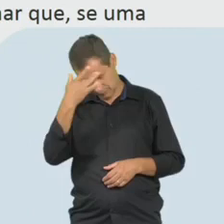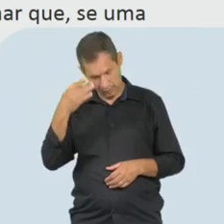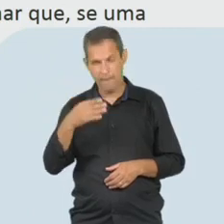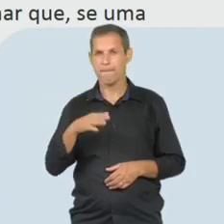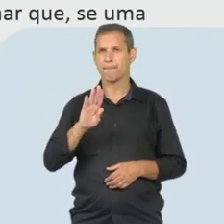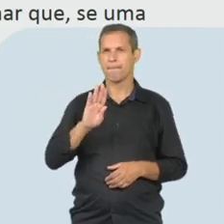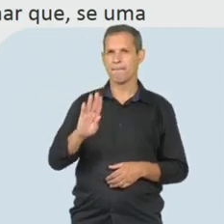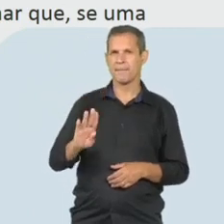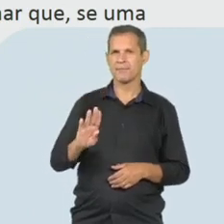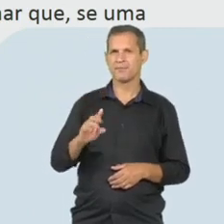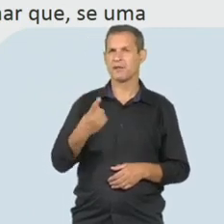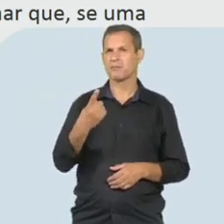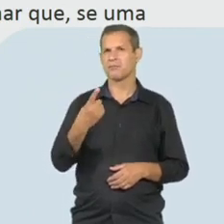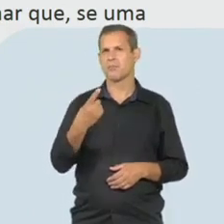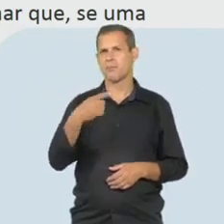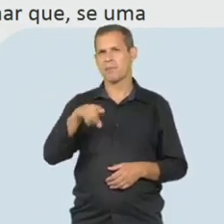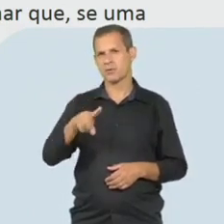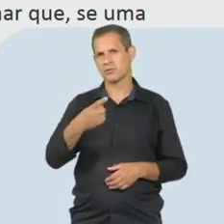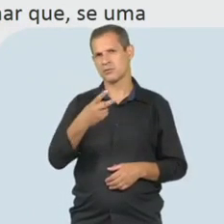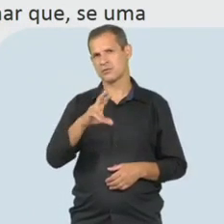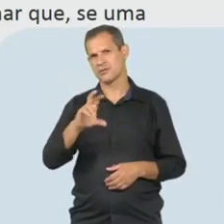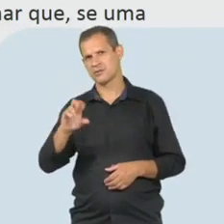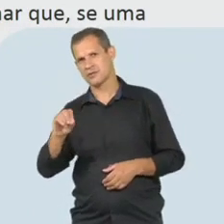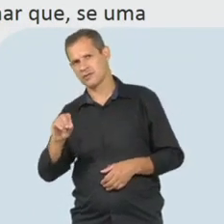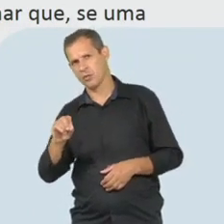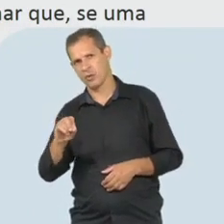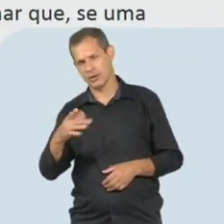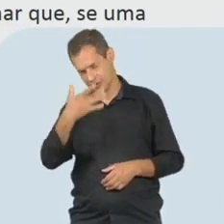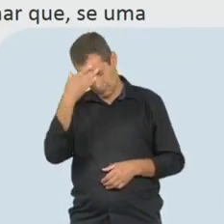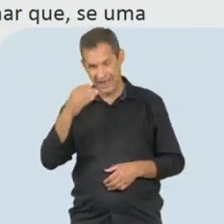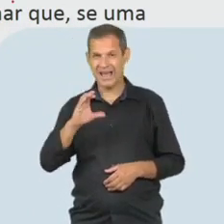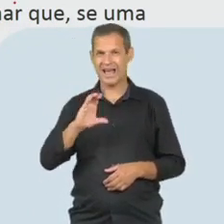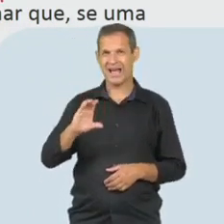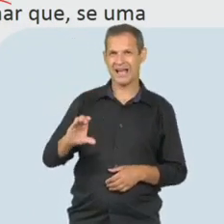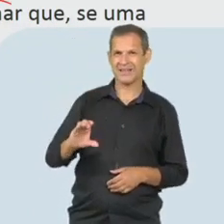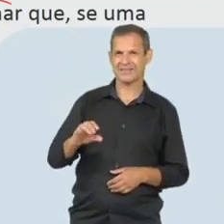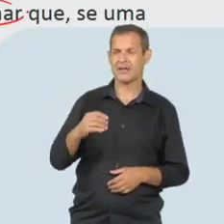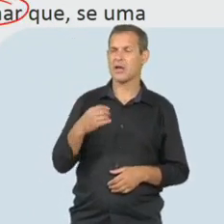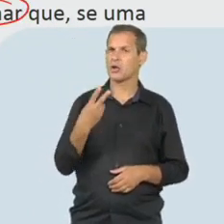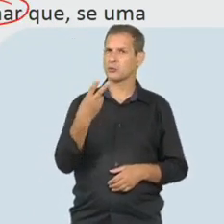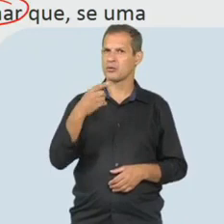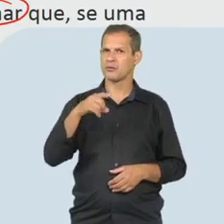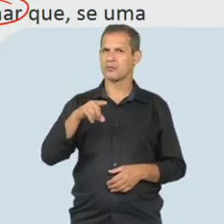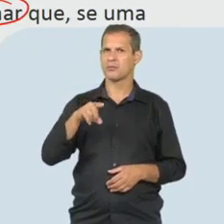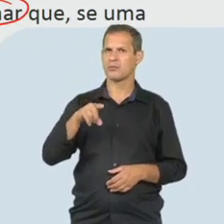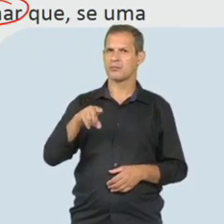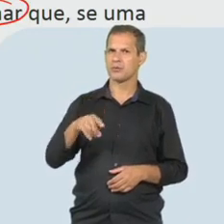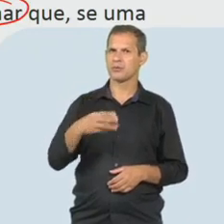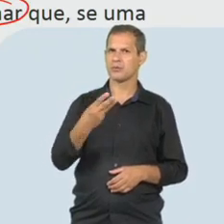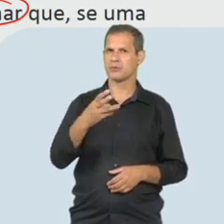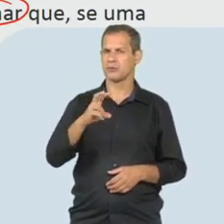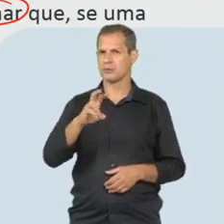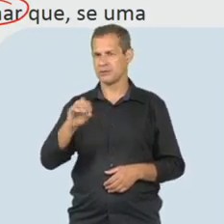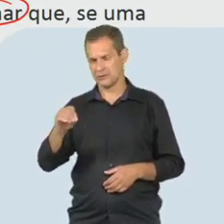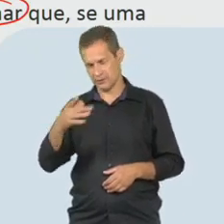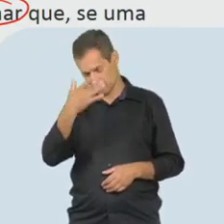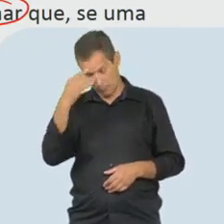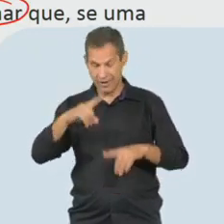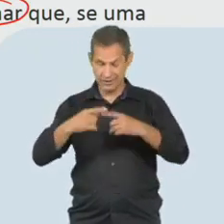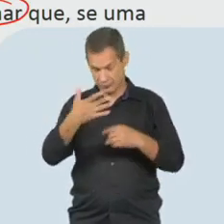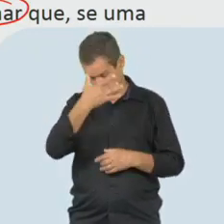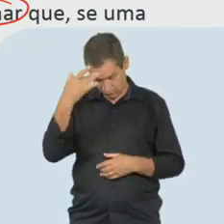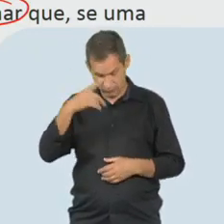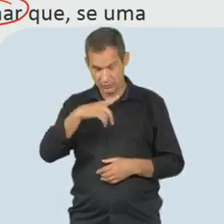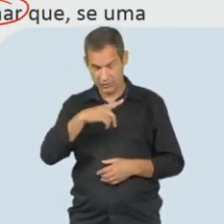C, 2.350. Considerando a tabela apresentada, o correto é afirmar que, se uma pessoa tivesse